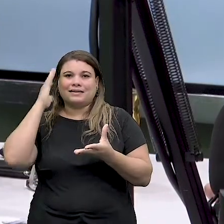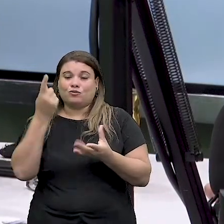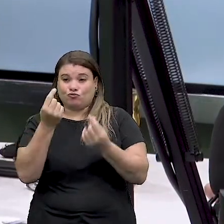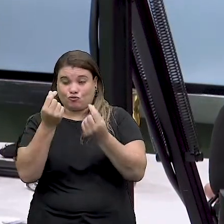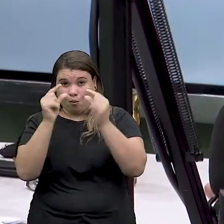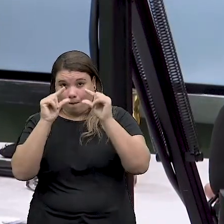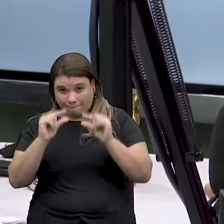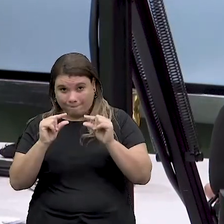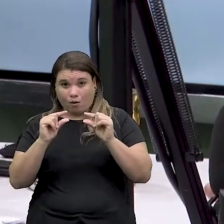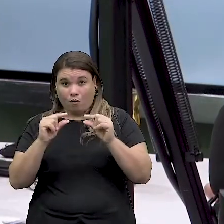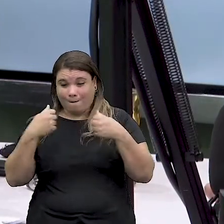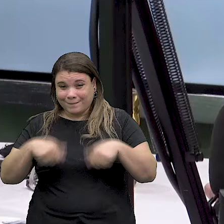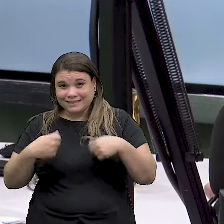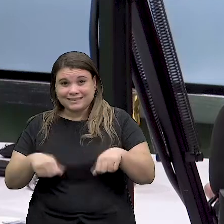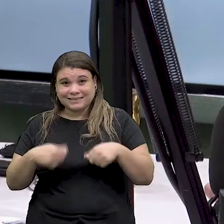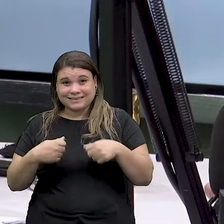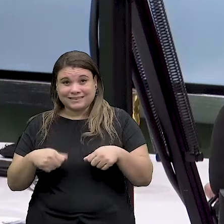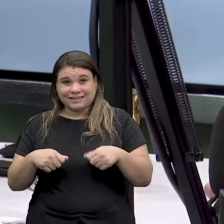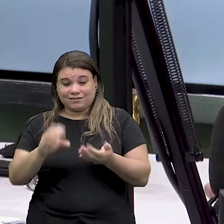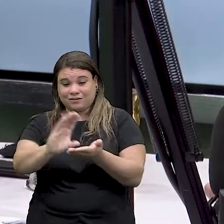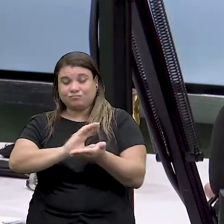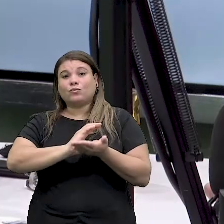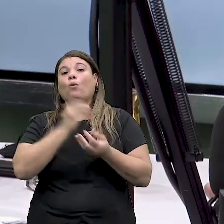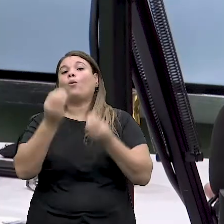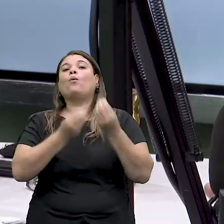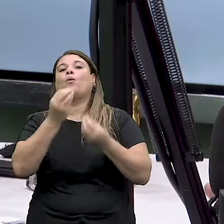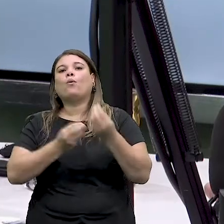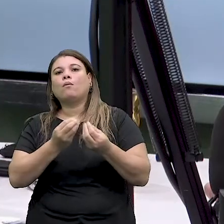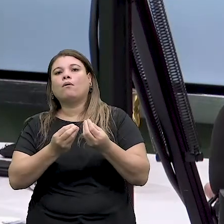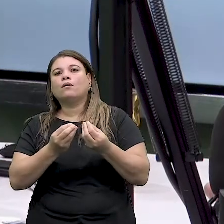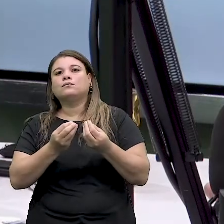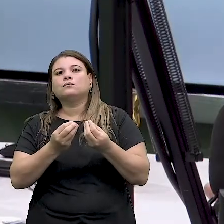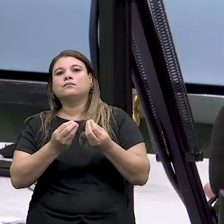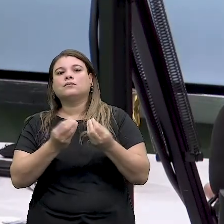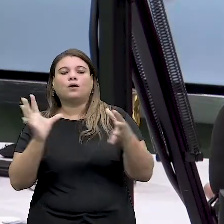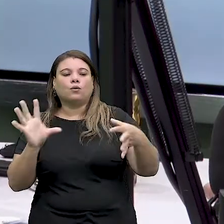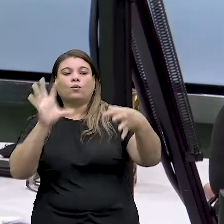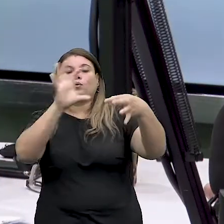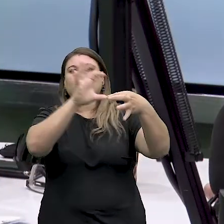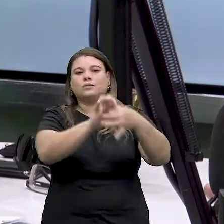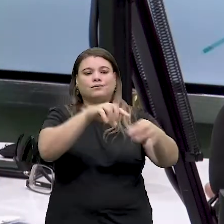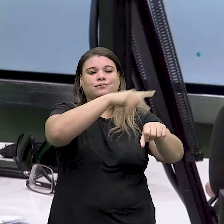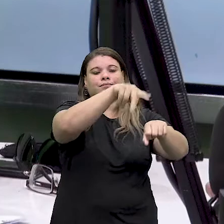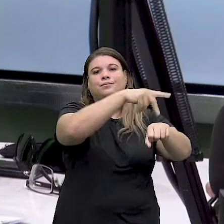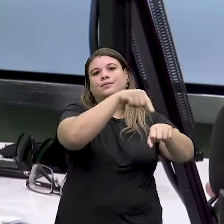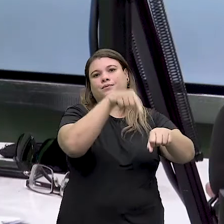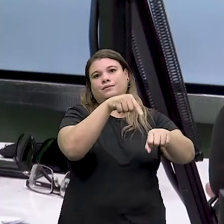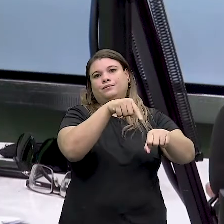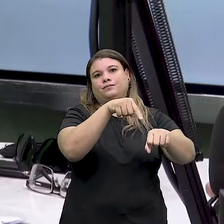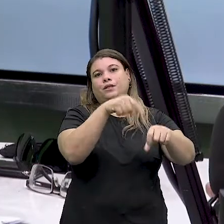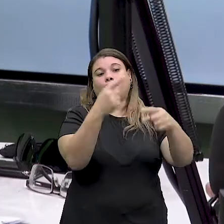aqui. Okay? Aí, isso foi crescendo, crescendo, e aí,